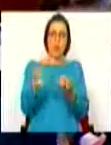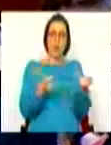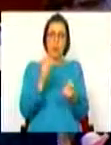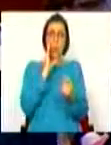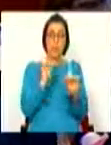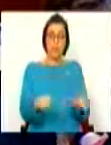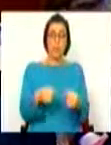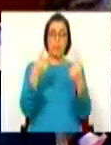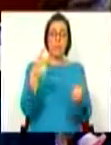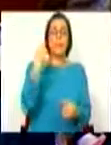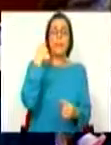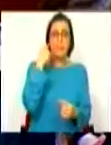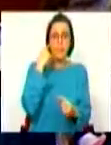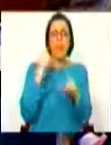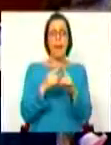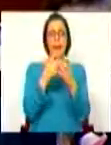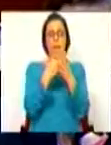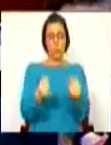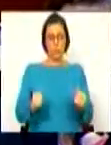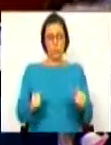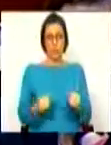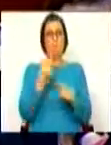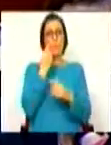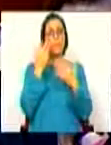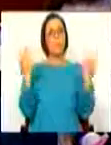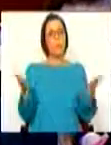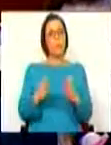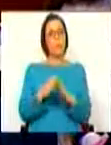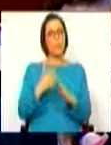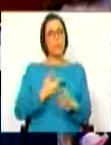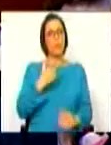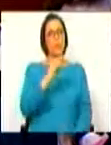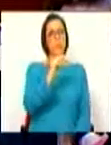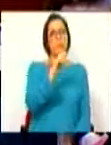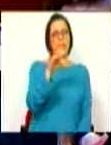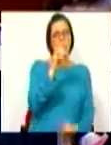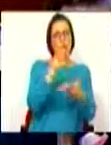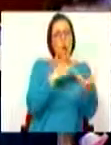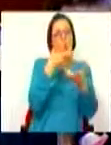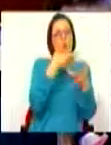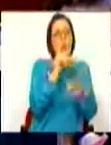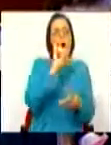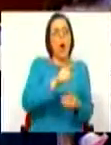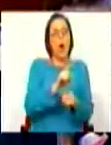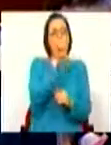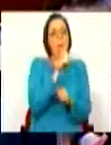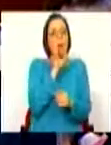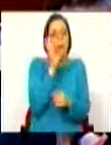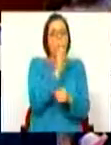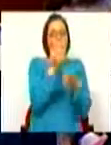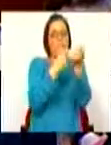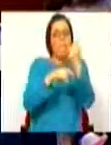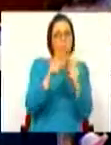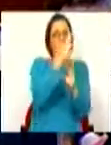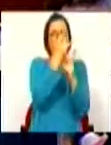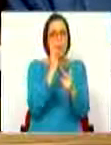banco após a resolução, como é que o Dr. Sérgio Monteiro negociou a primeira tentativa de venda, a